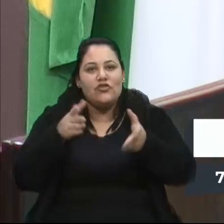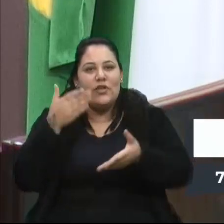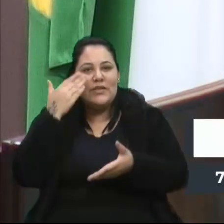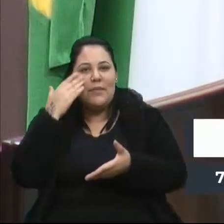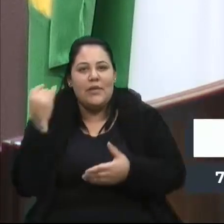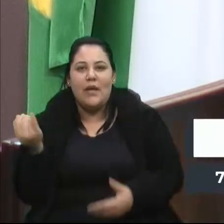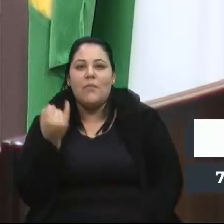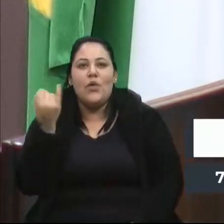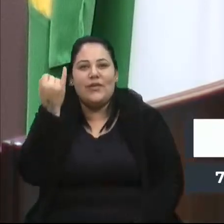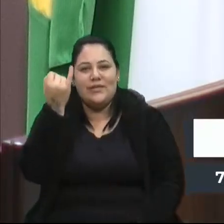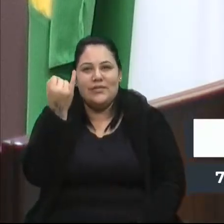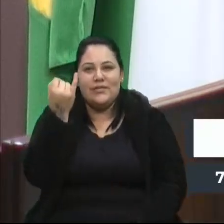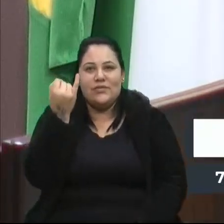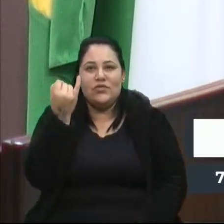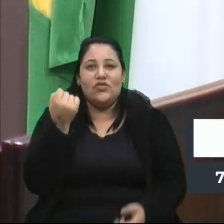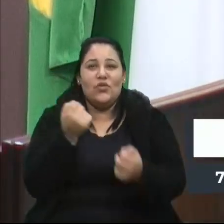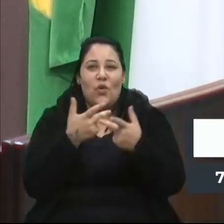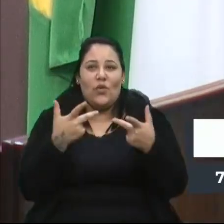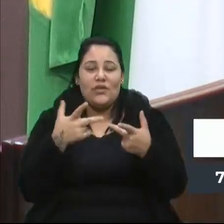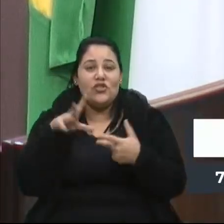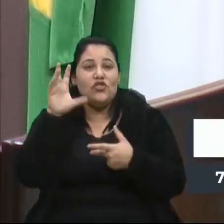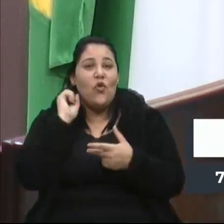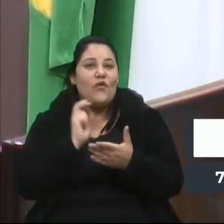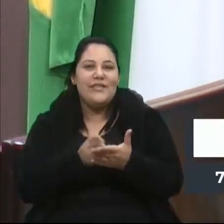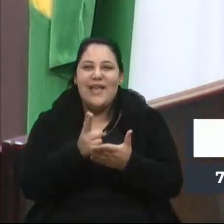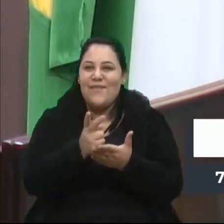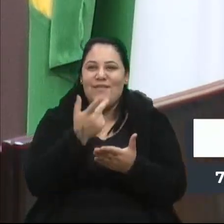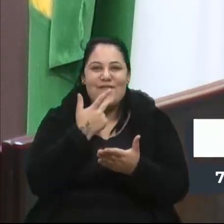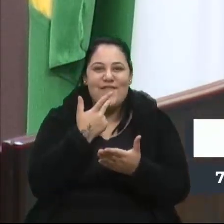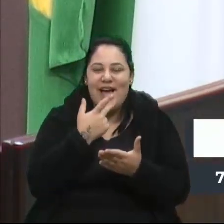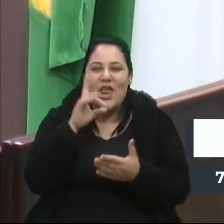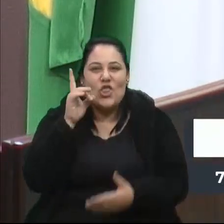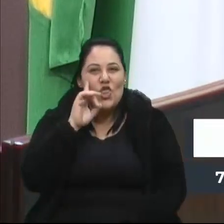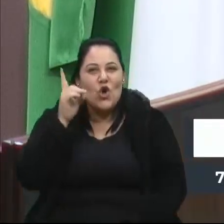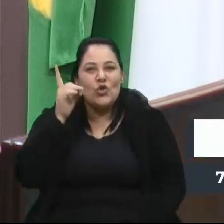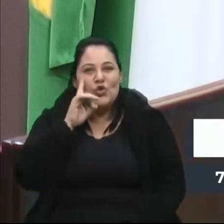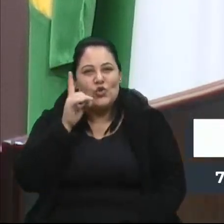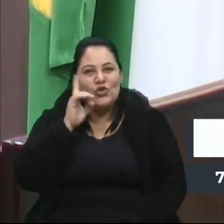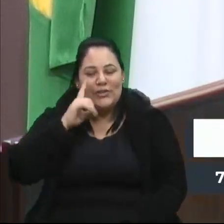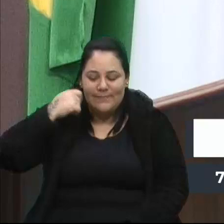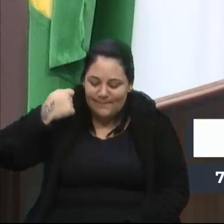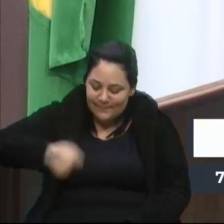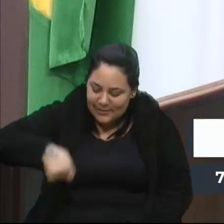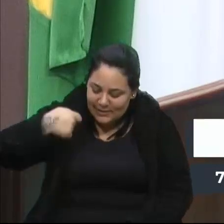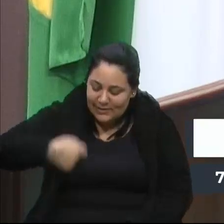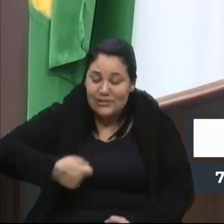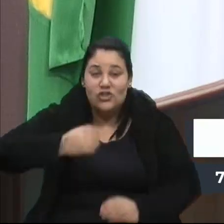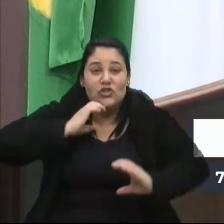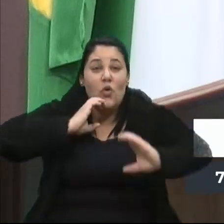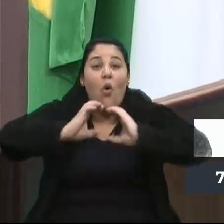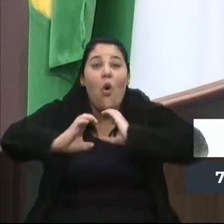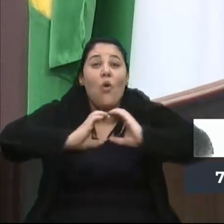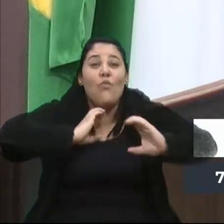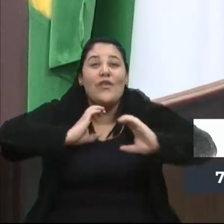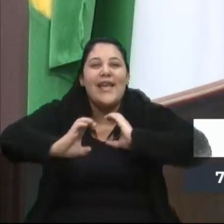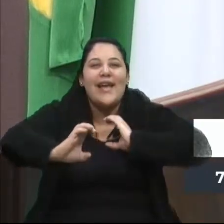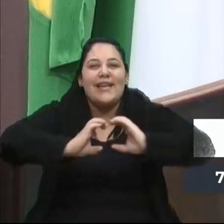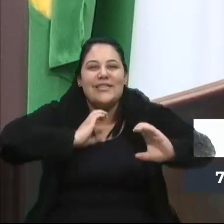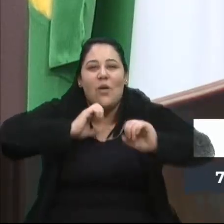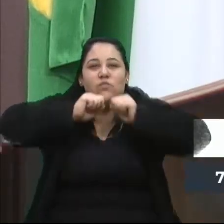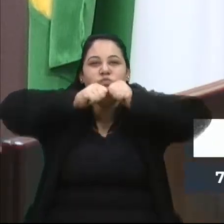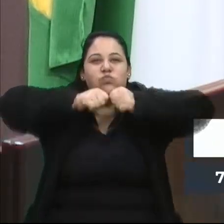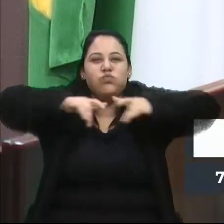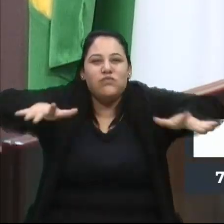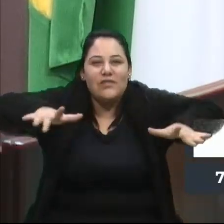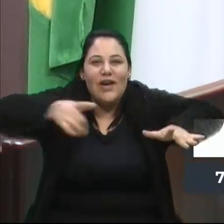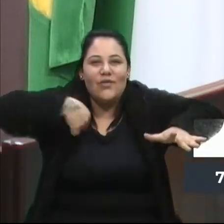que é o que a gente ouve aqui, fala quase todos os dias, da necessidade da gente comunicar, da necessidade da gente divulgar o